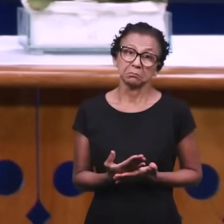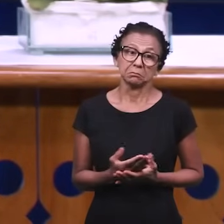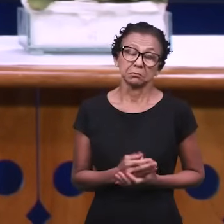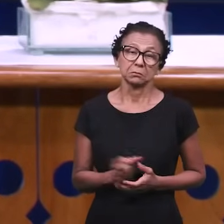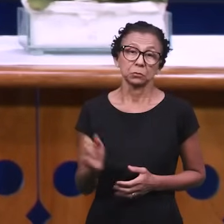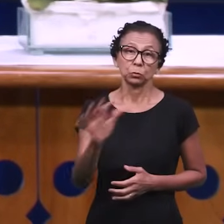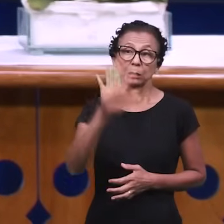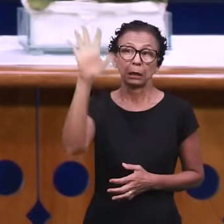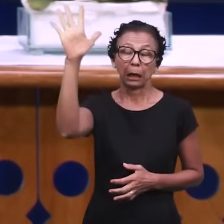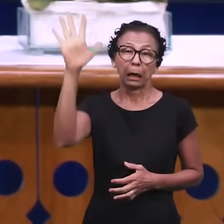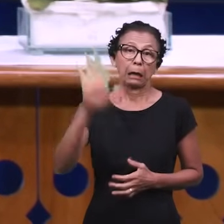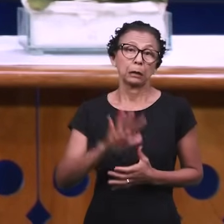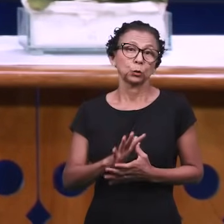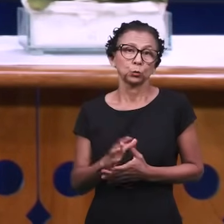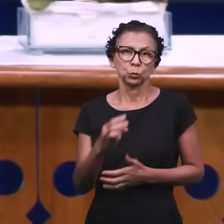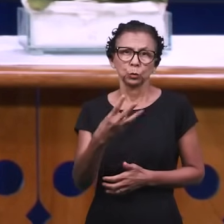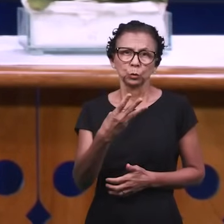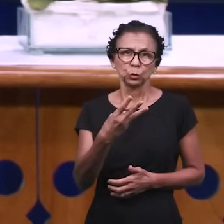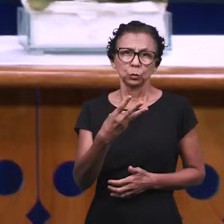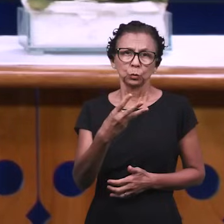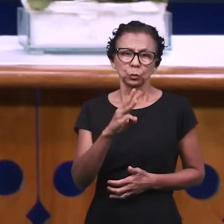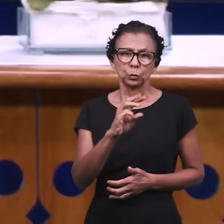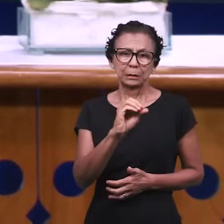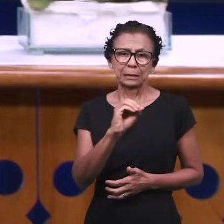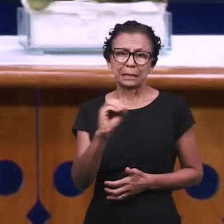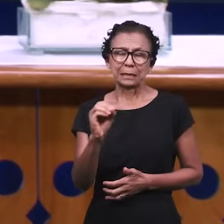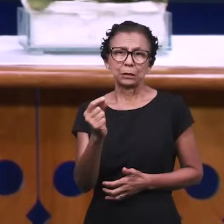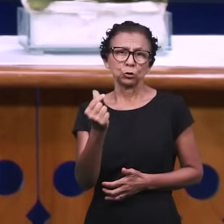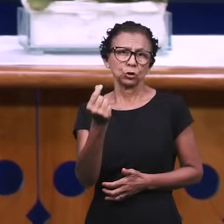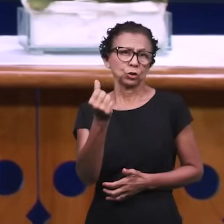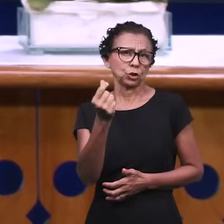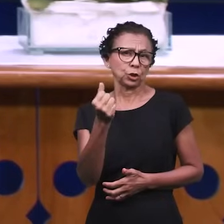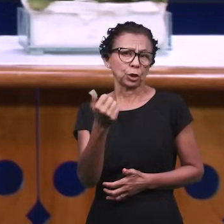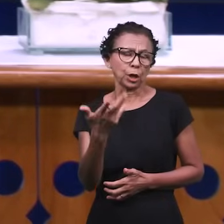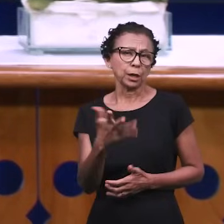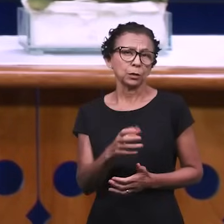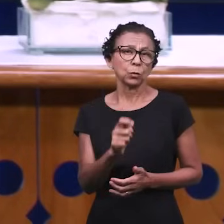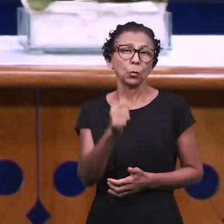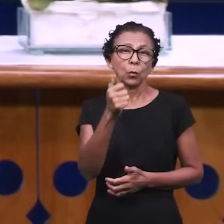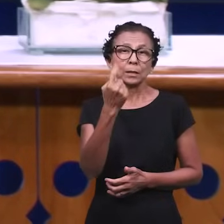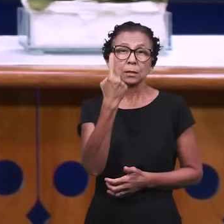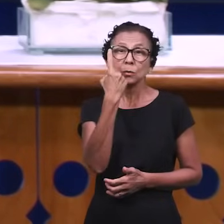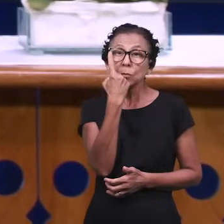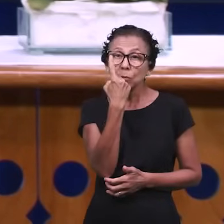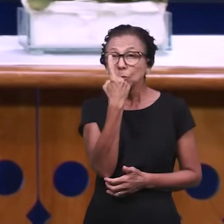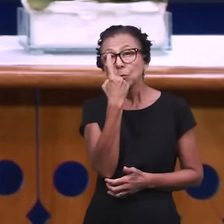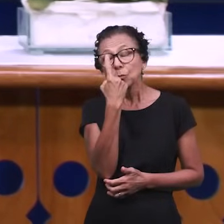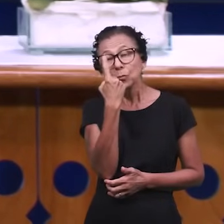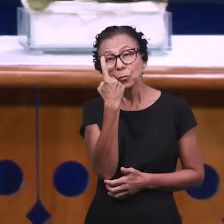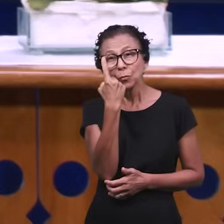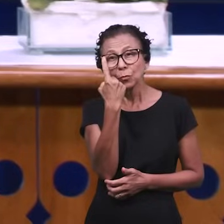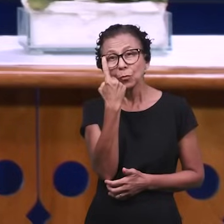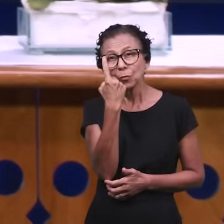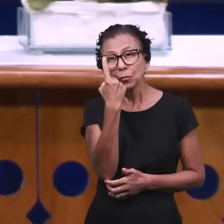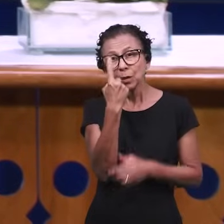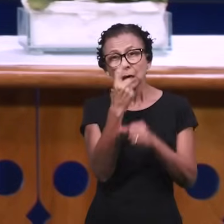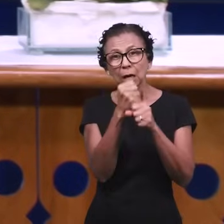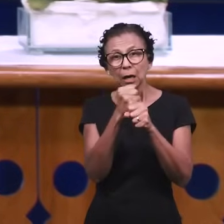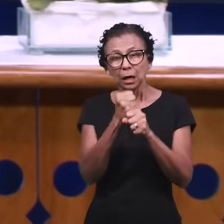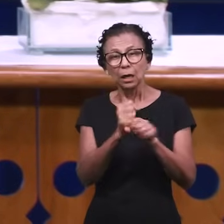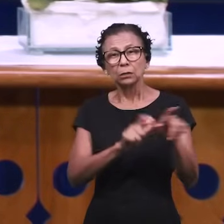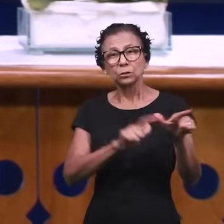valia 300 dinheiros, né? 300 denários, que seria quase praticamente um ano de trabalho, quer dizer, muito precioso